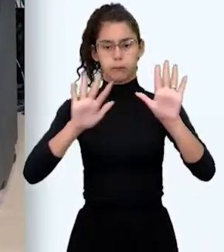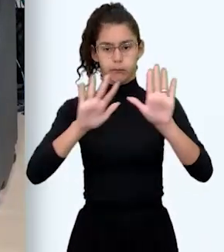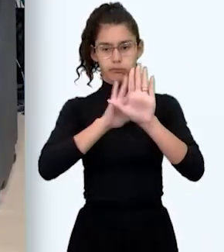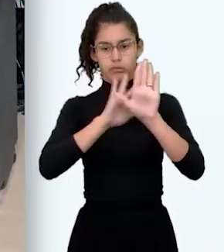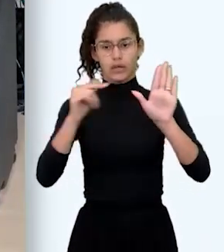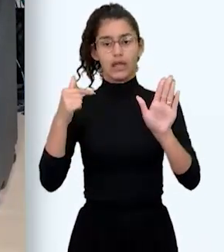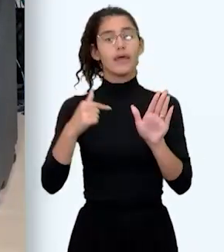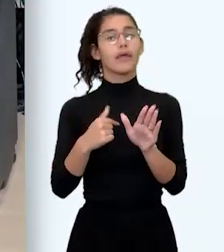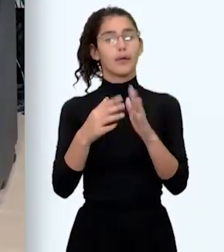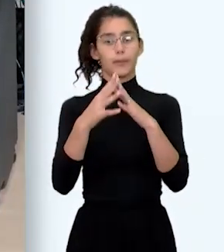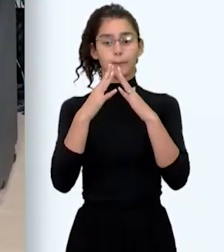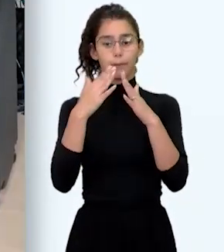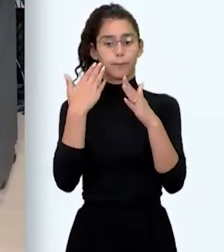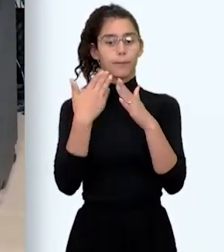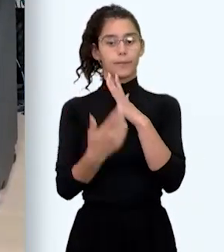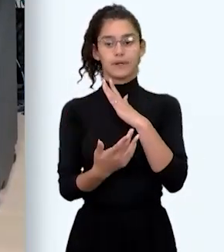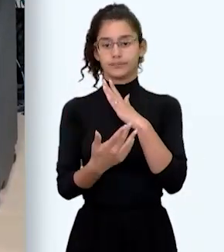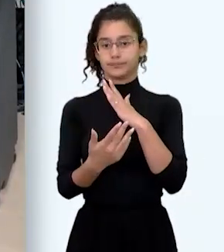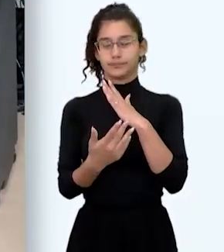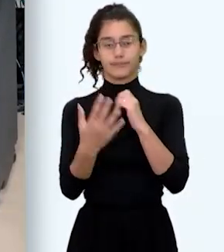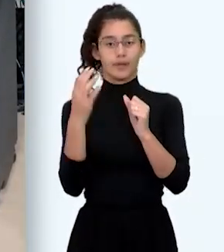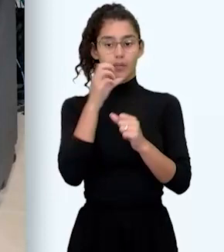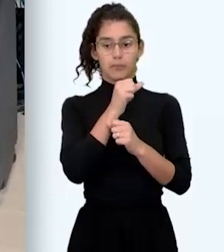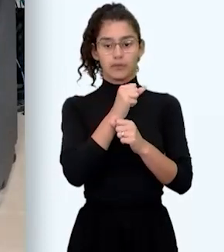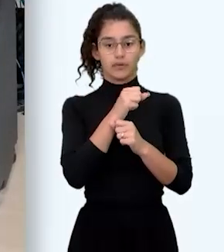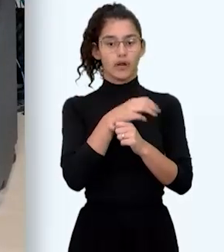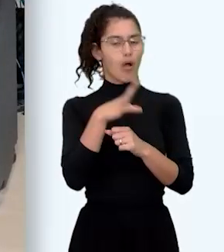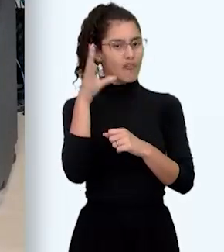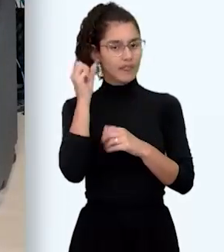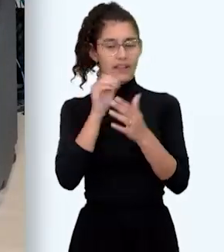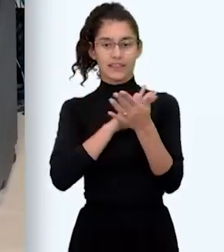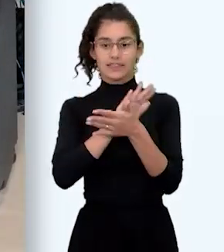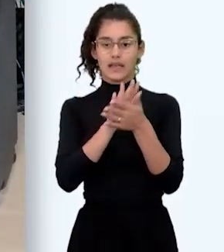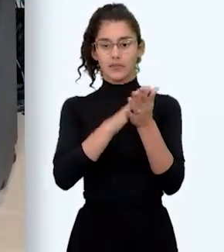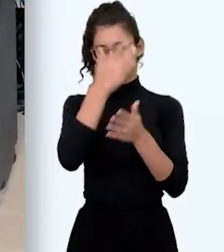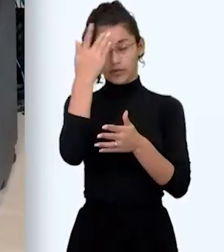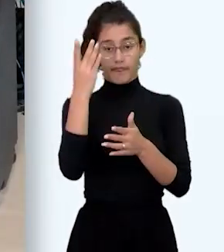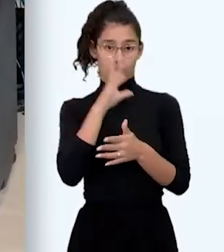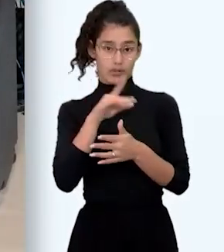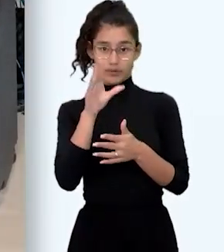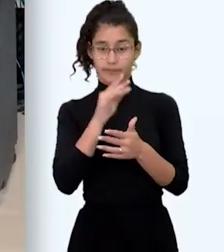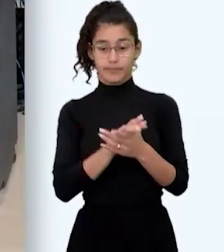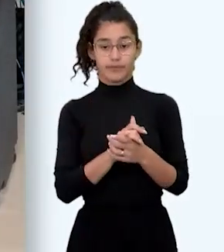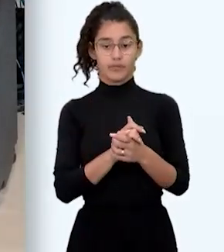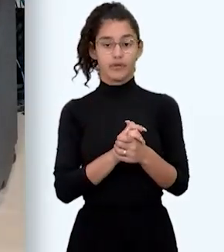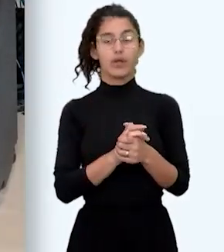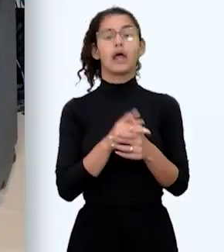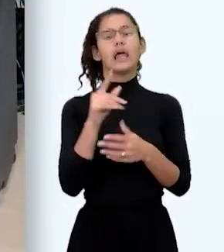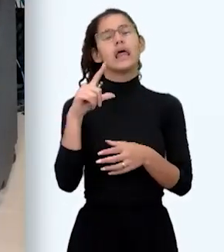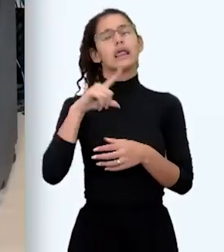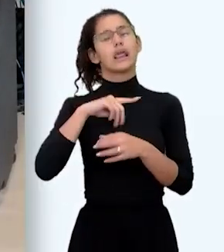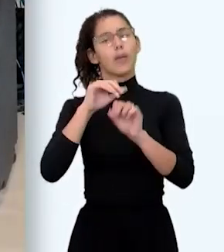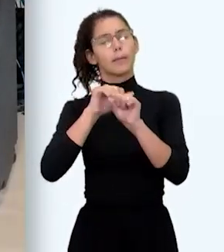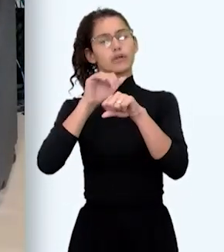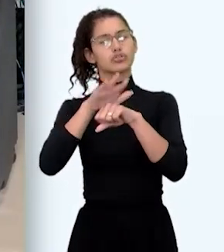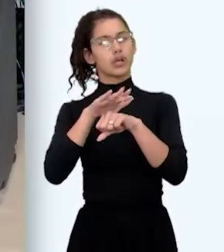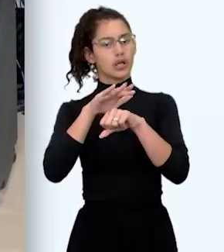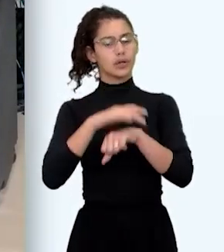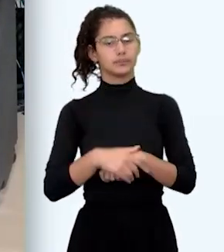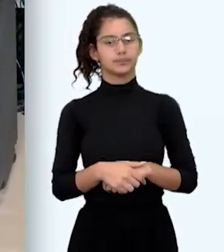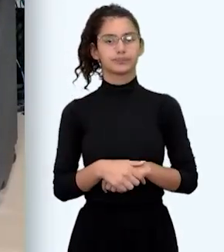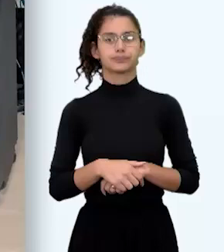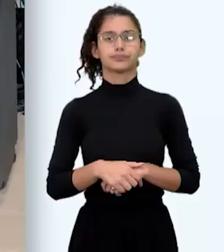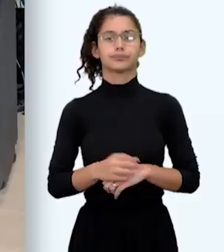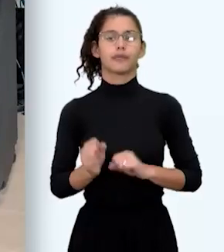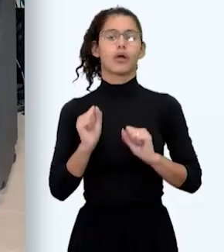me disperso fácil dependendo do efeito. Eu vou nem ouvir o que a pessoa tá falando, eu vou ficar olhando o efeito lá. Você tem alguma dica aí para eles também,